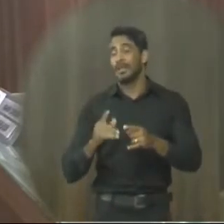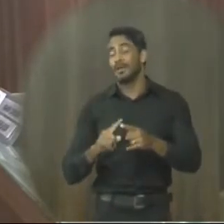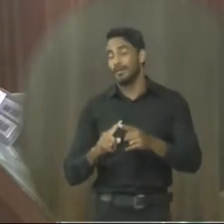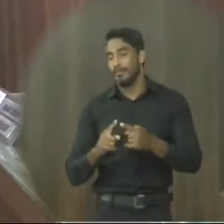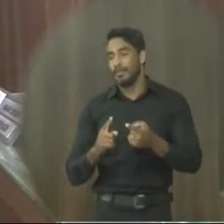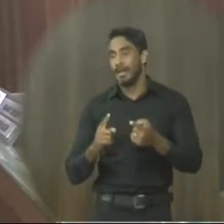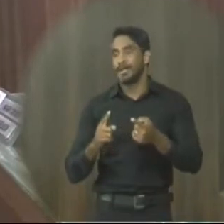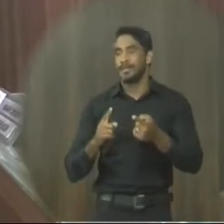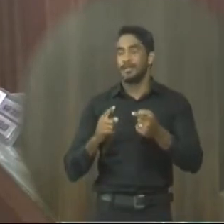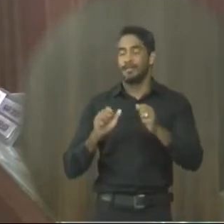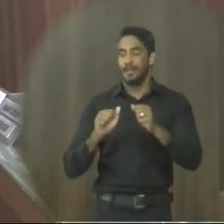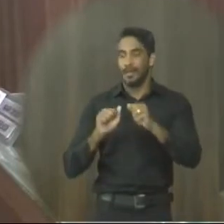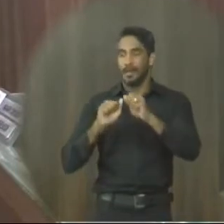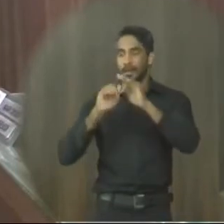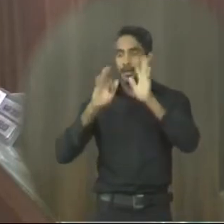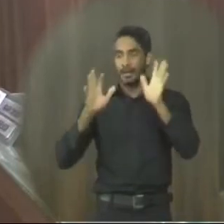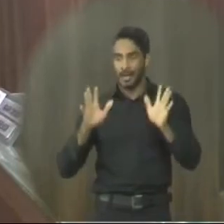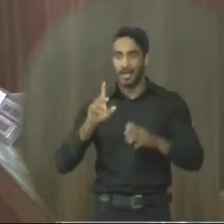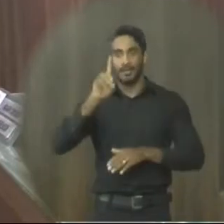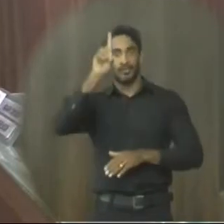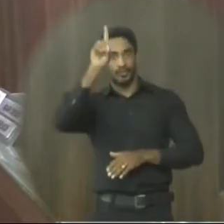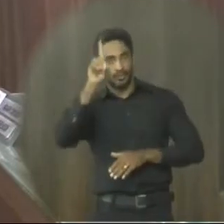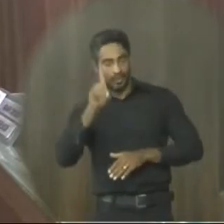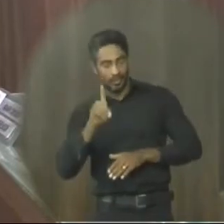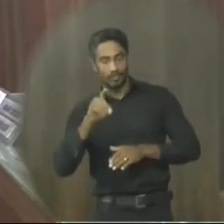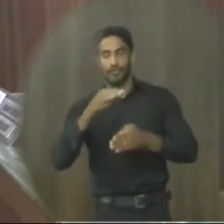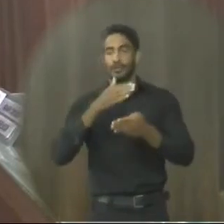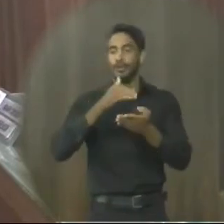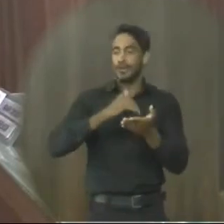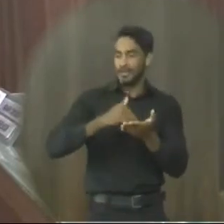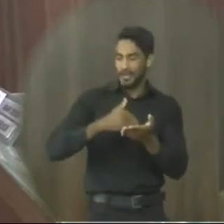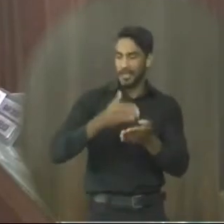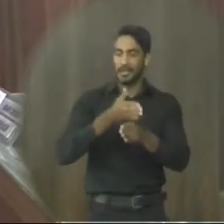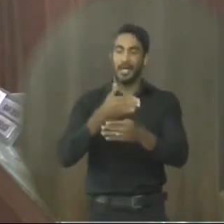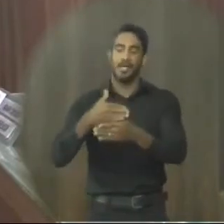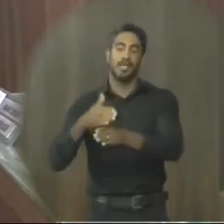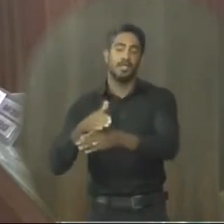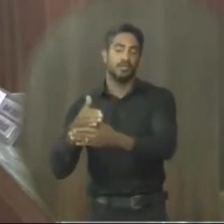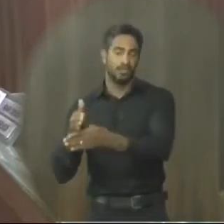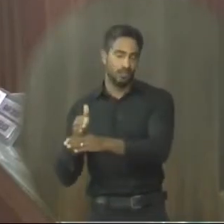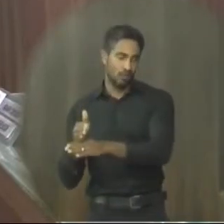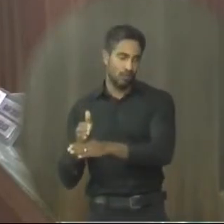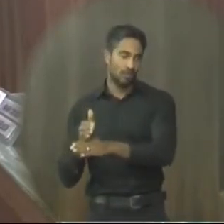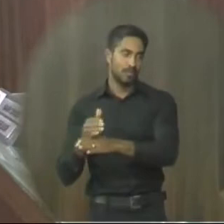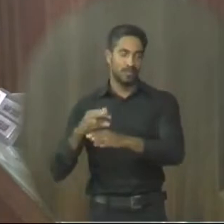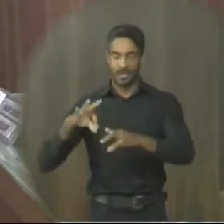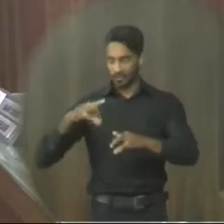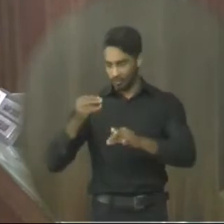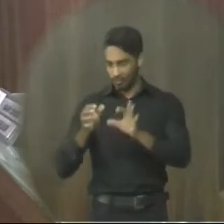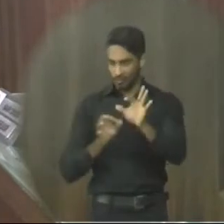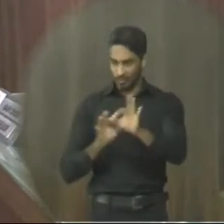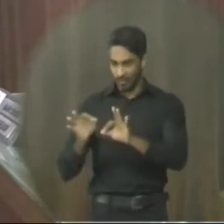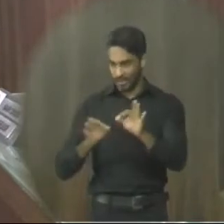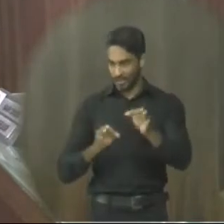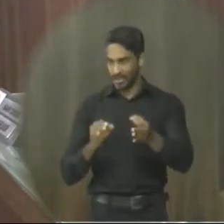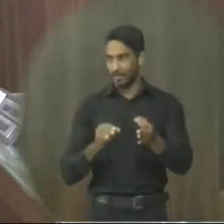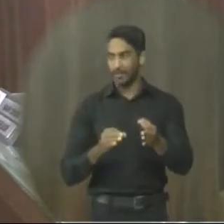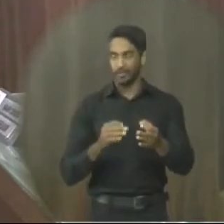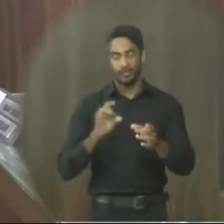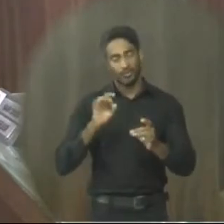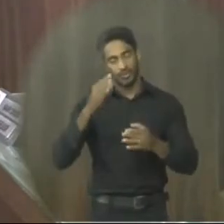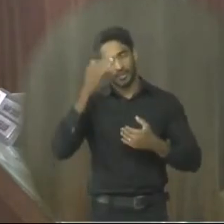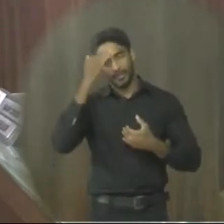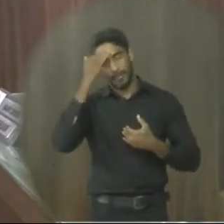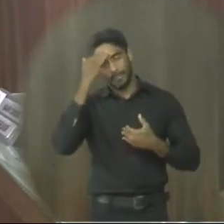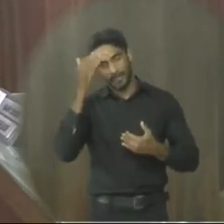bem aquém de uma fala do diretor de obra, do secretário de obras, que está com todo o planejamento na mão. Mas eu quero